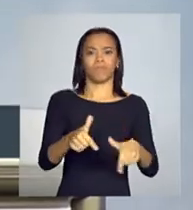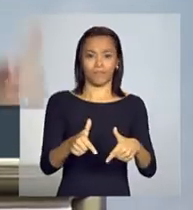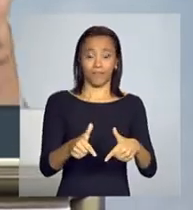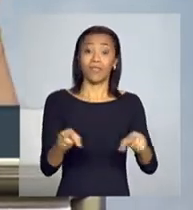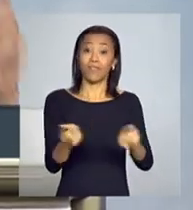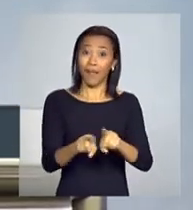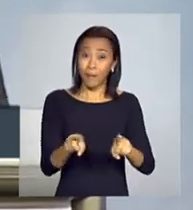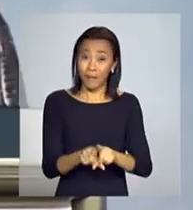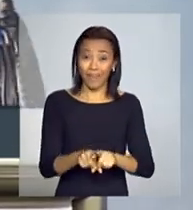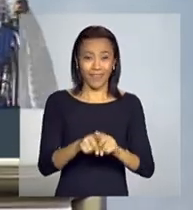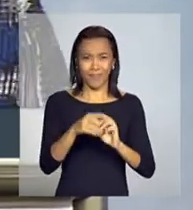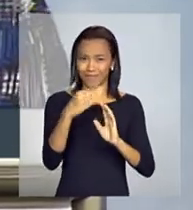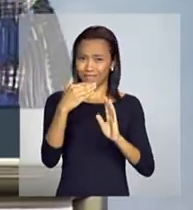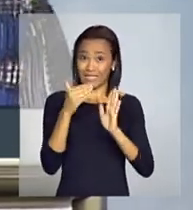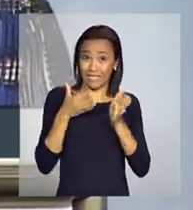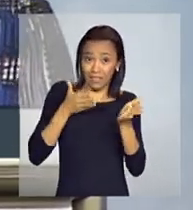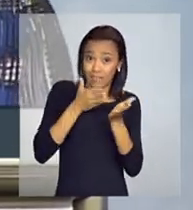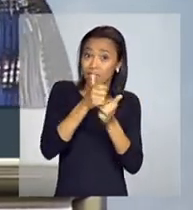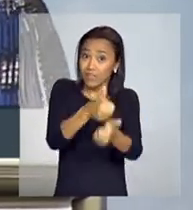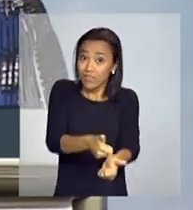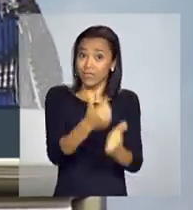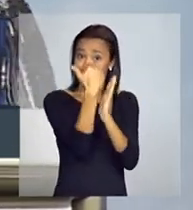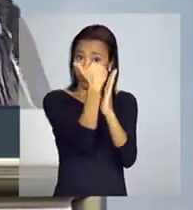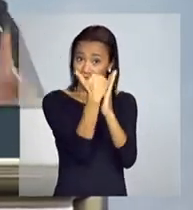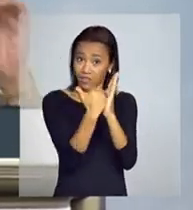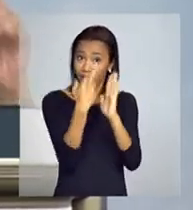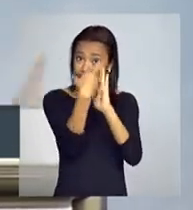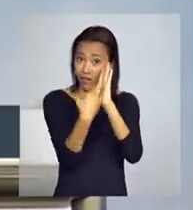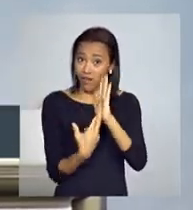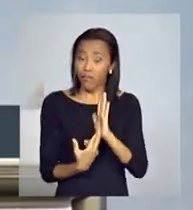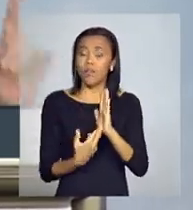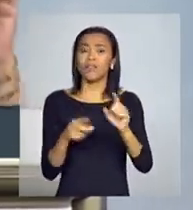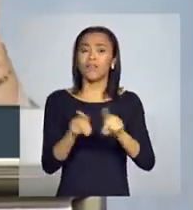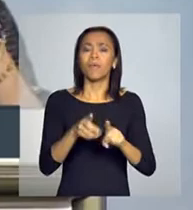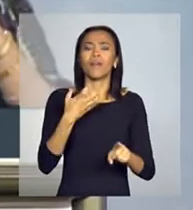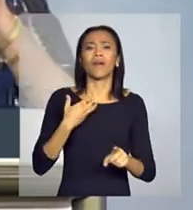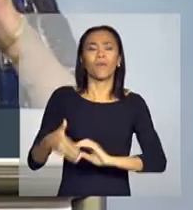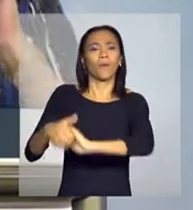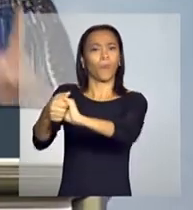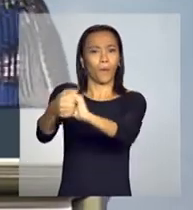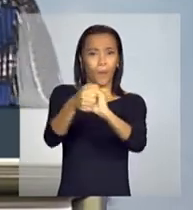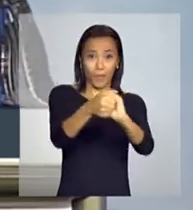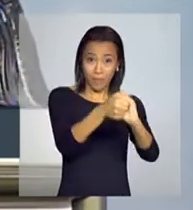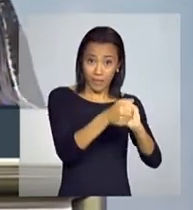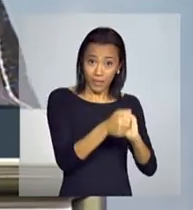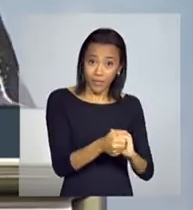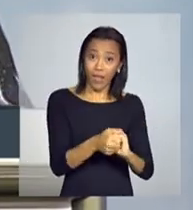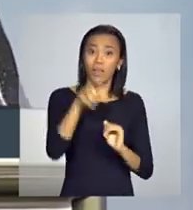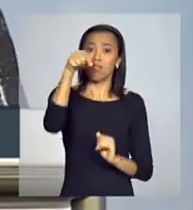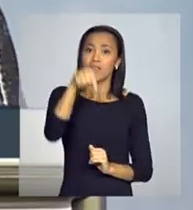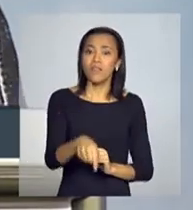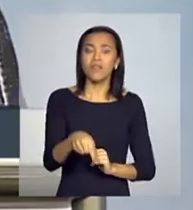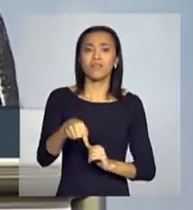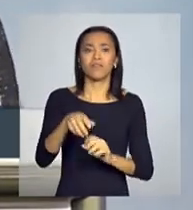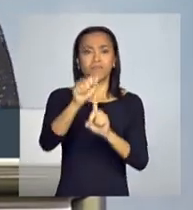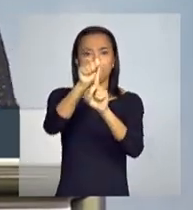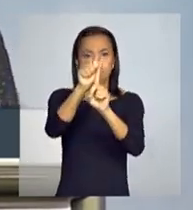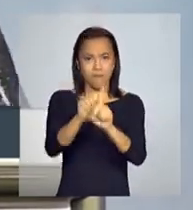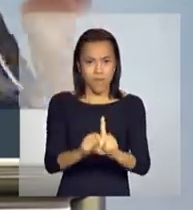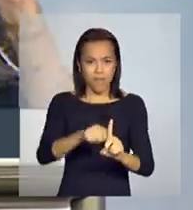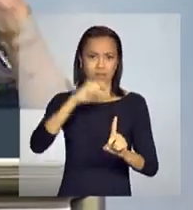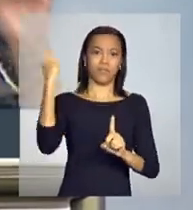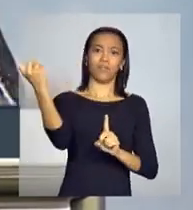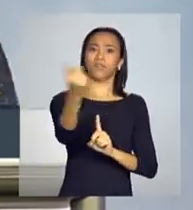Também, quebrando o protocolo, eu queria cumprimentar nesse Mês Internacional